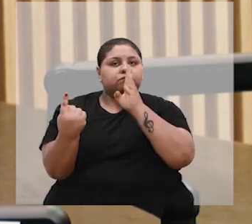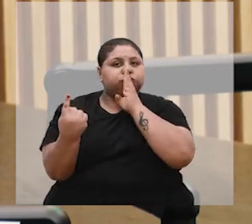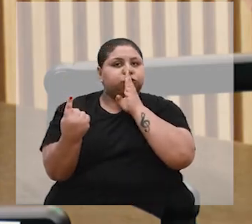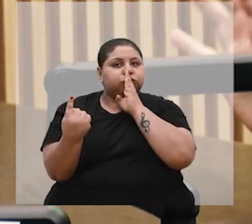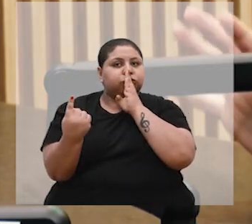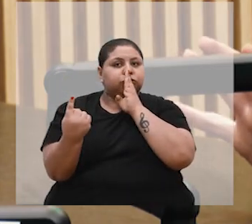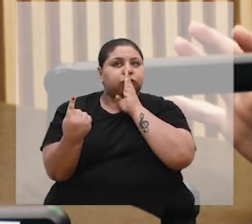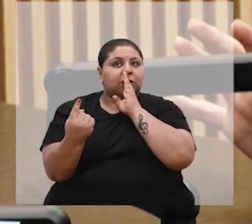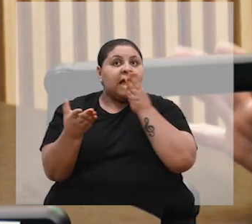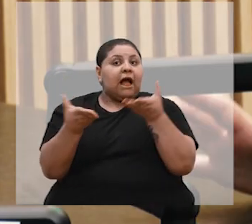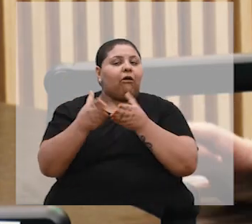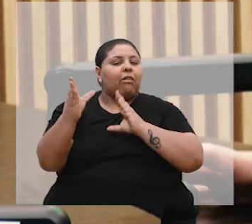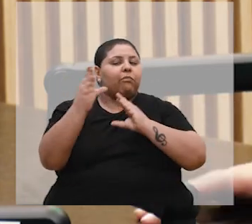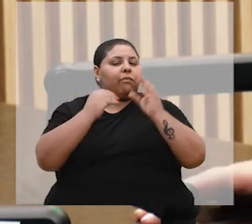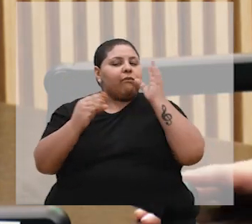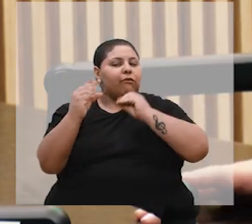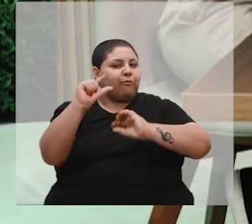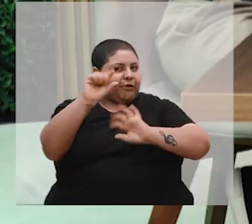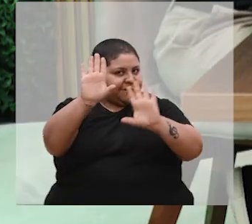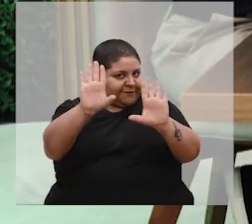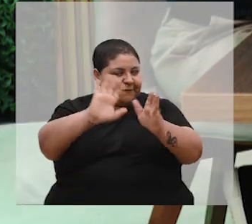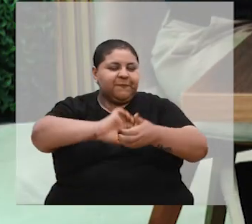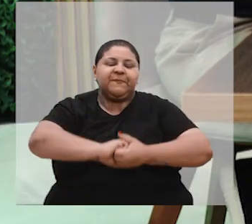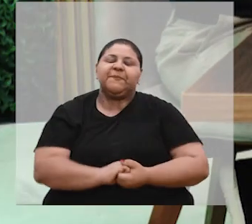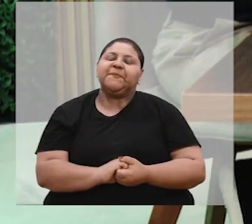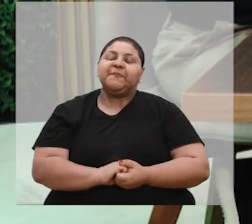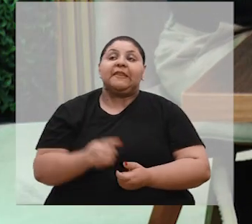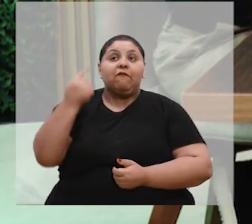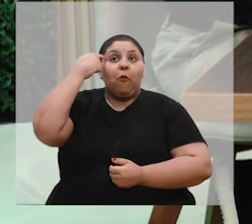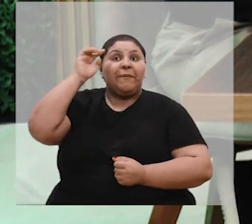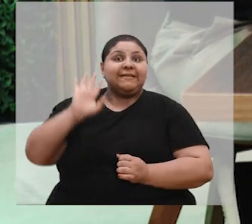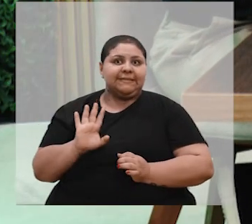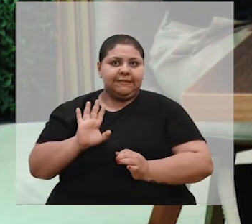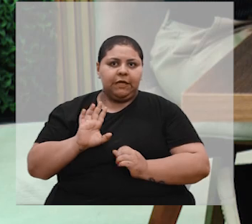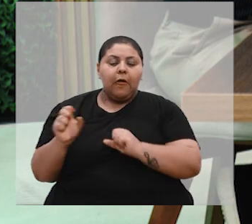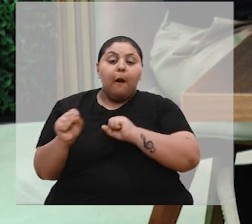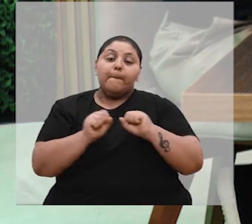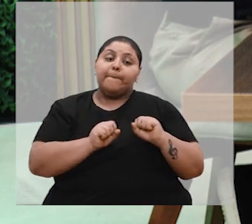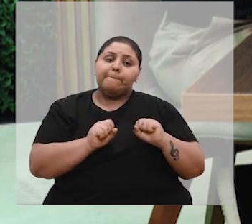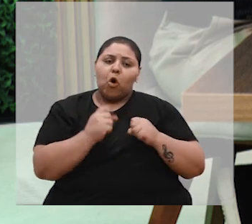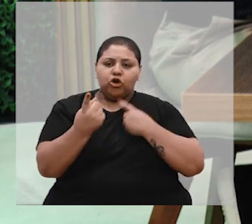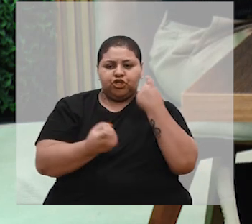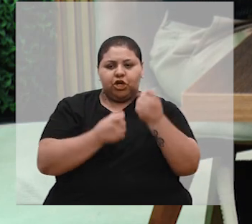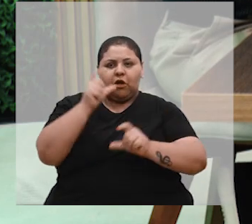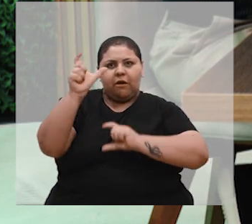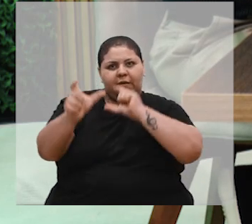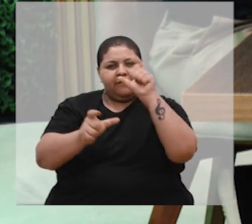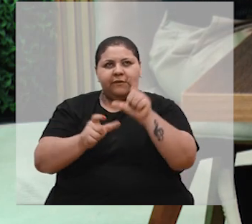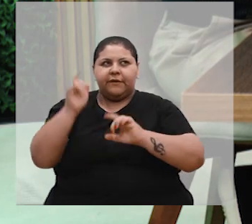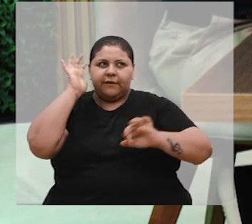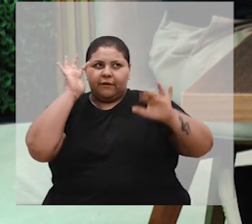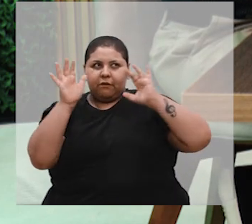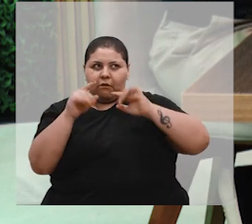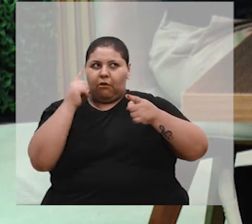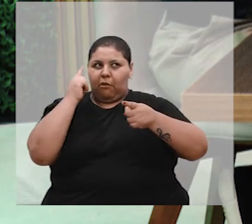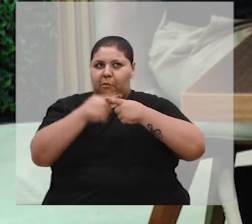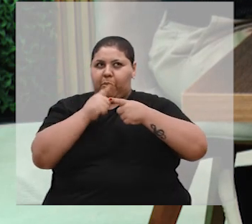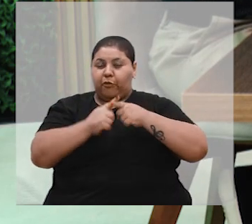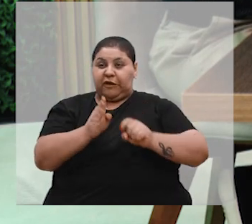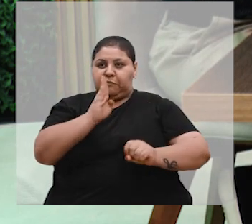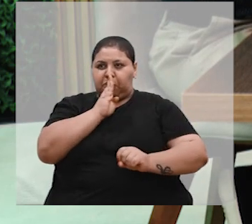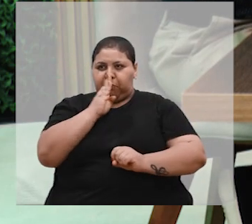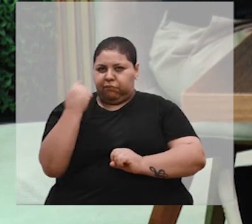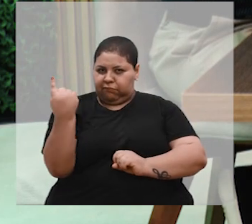silenciosa. Mas ok, agora vamos polemizar ela um pouquinho. Vamos pensar o seguinte: pode ser que algumas pessoas imaginem que, por ser